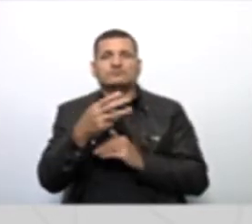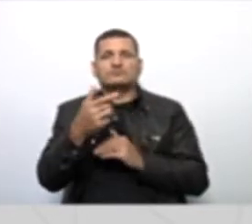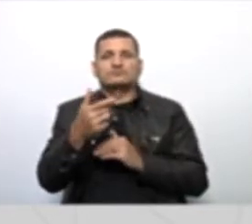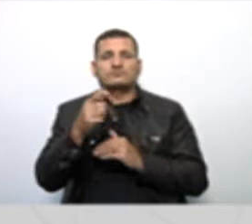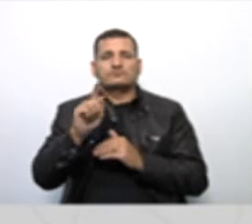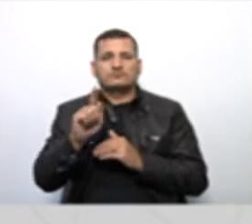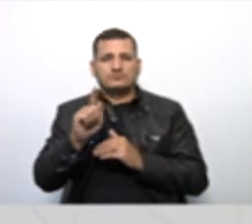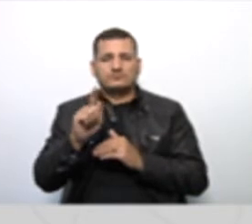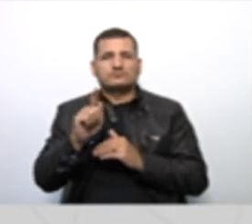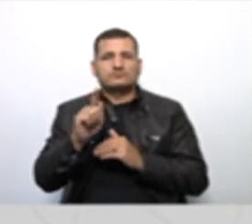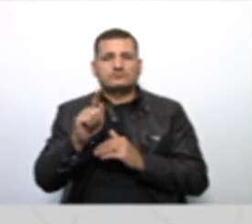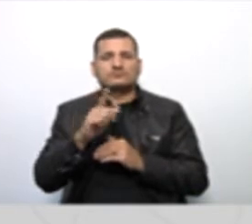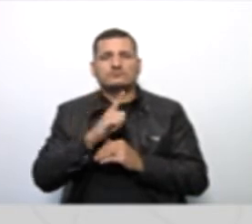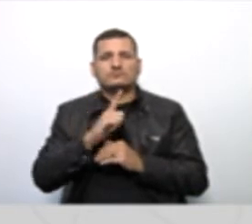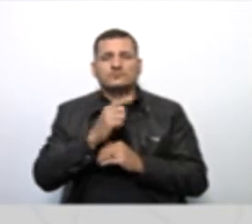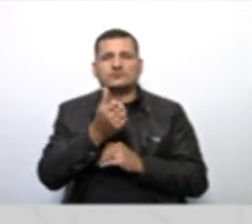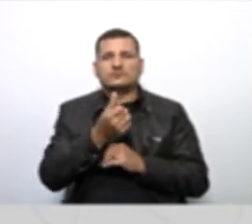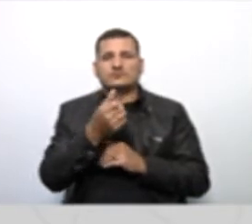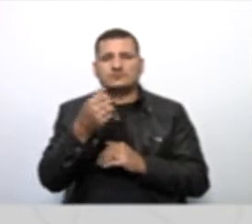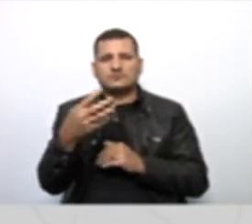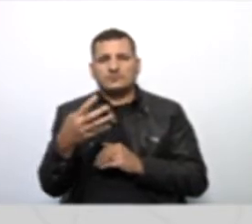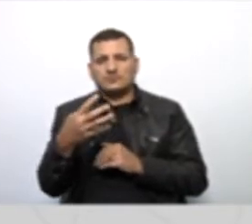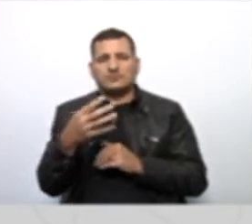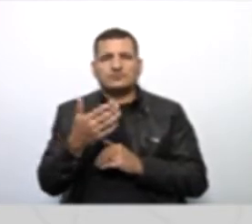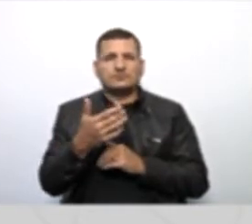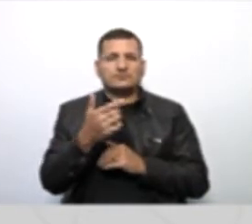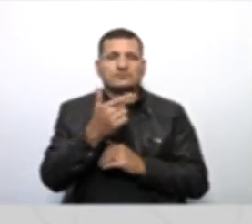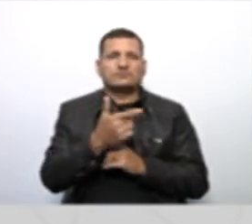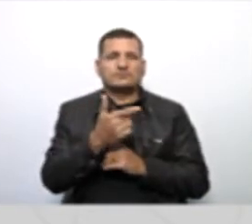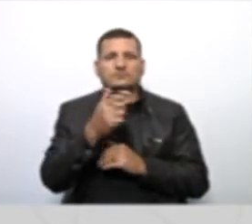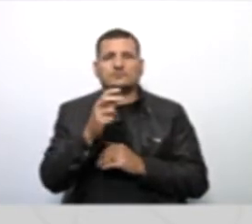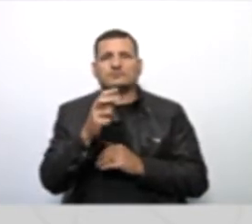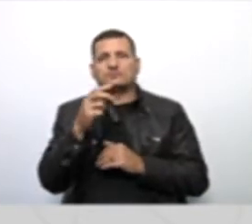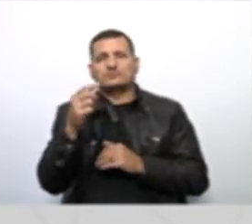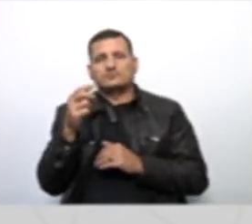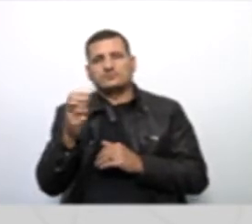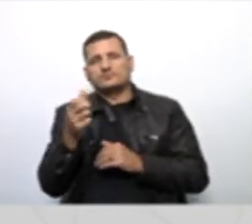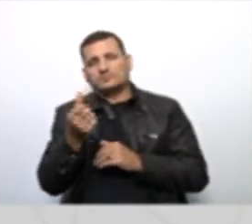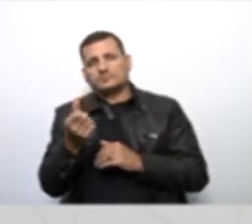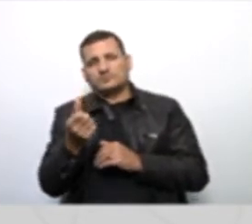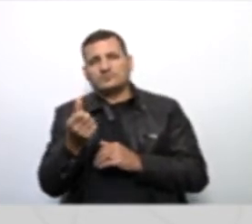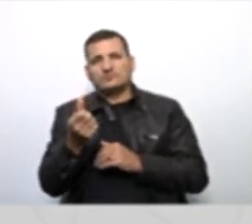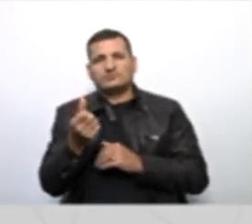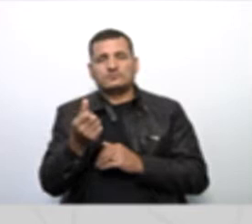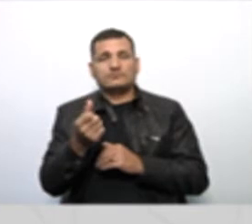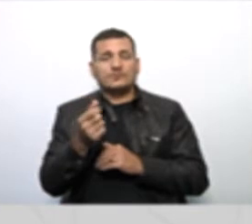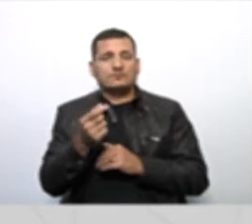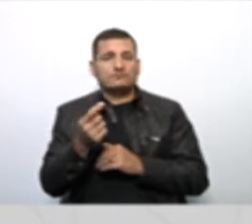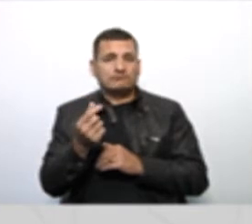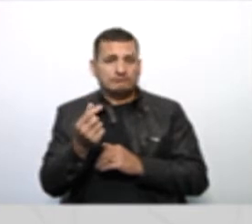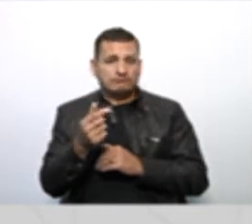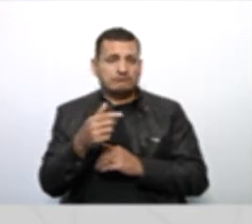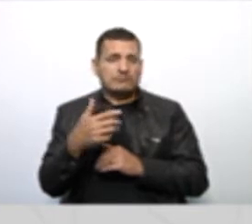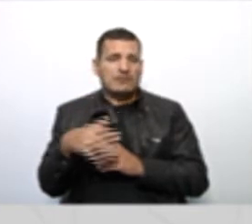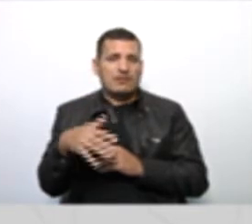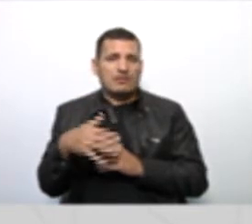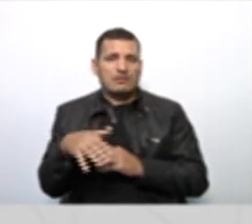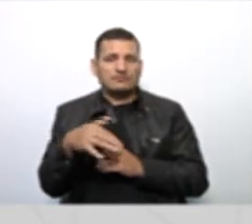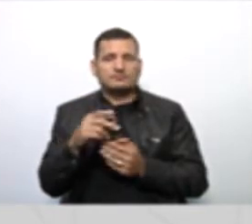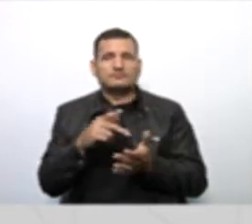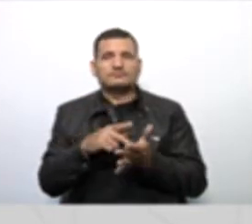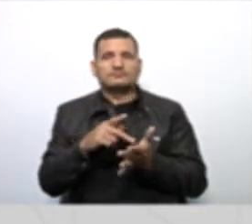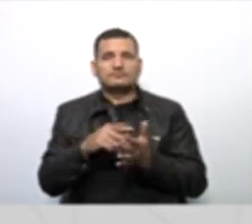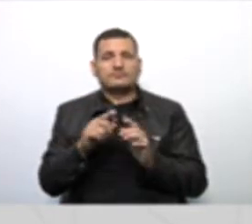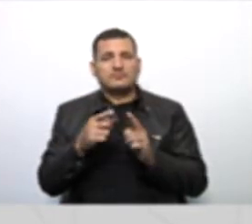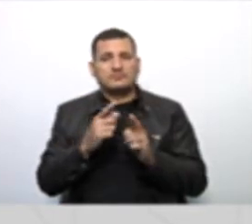professor? 64, 64, 128, 256, a gente encontra. O precinho é meio salgadinho, né, mas já existe